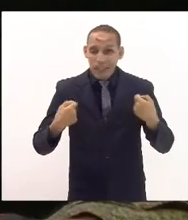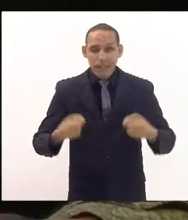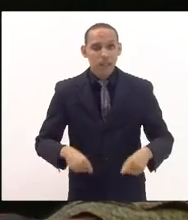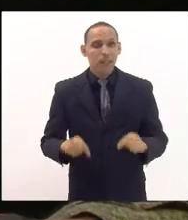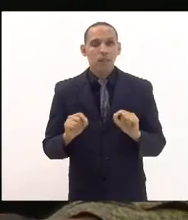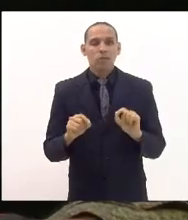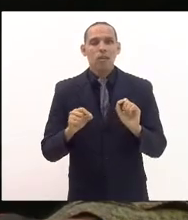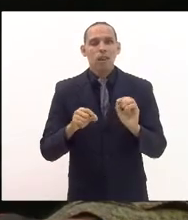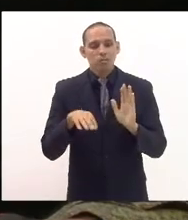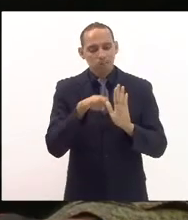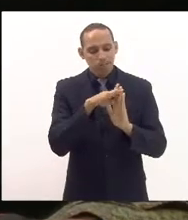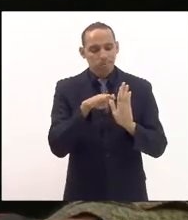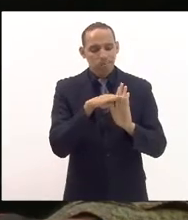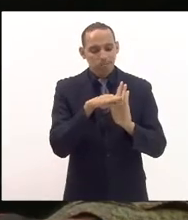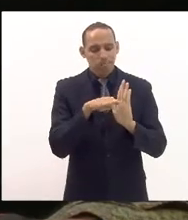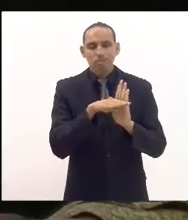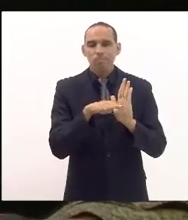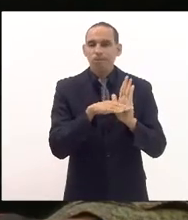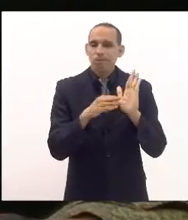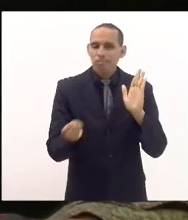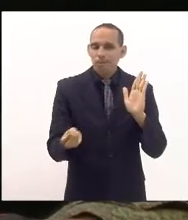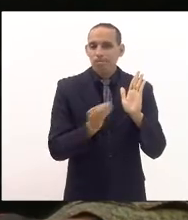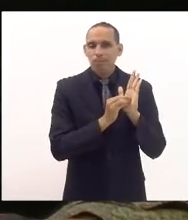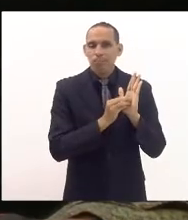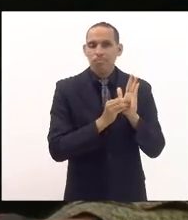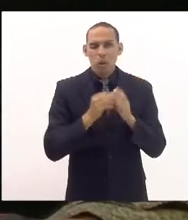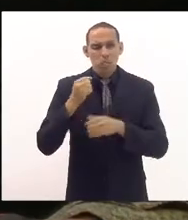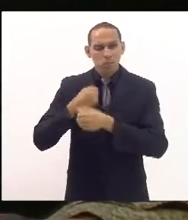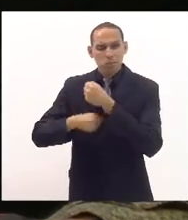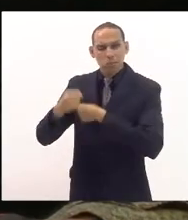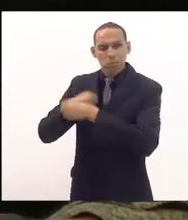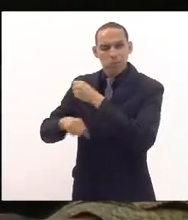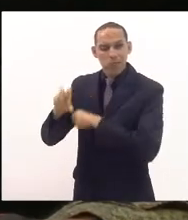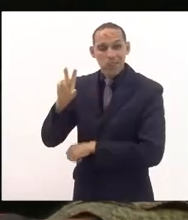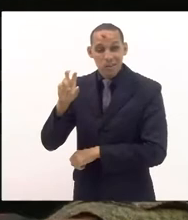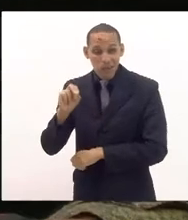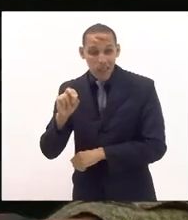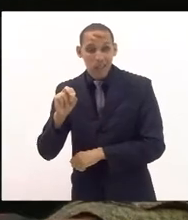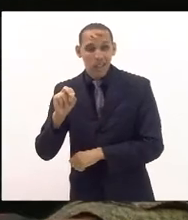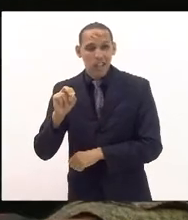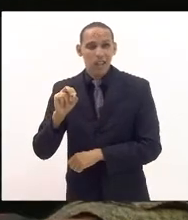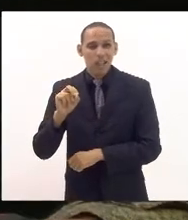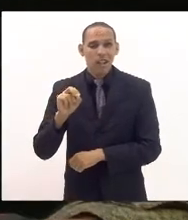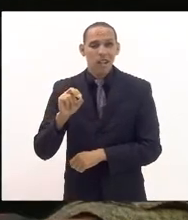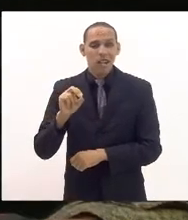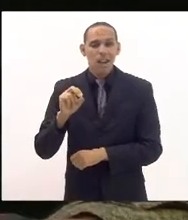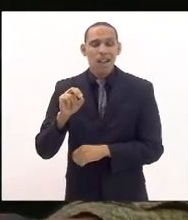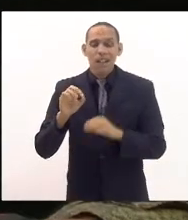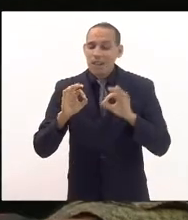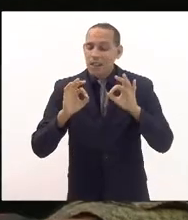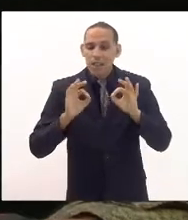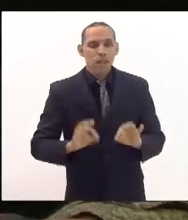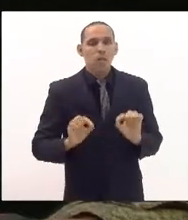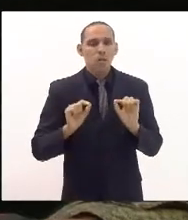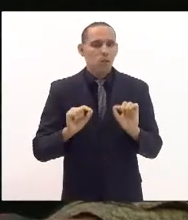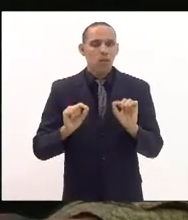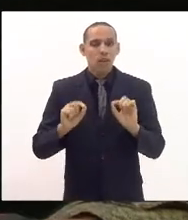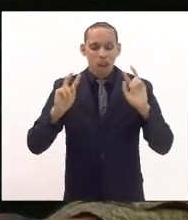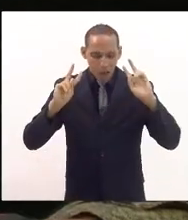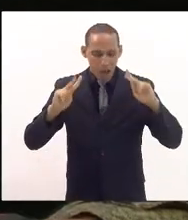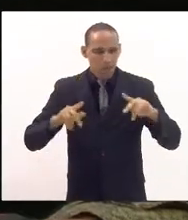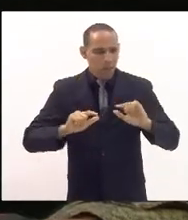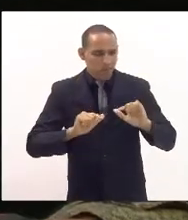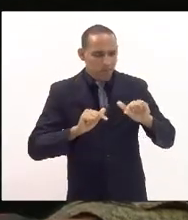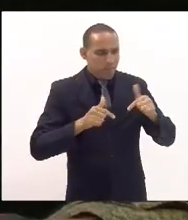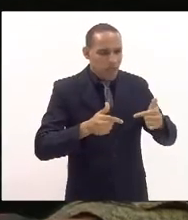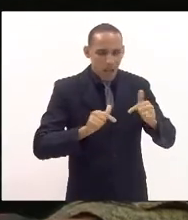estar na ordem do dia esse evento a 50 anos foi uma constatação de que a ação humana chegou um